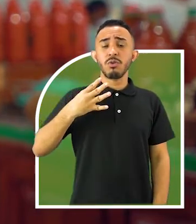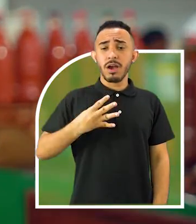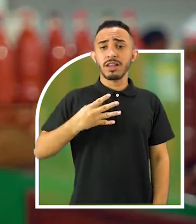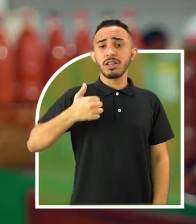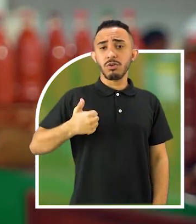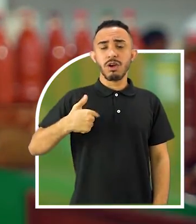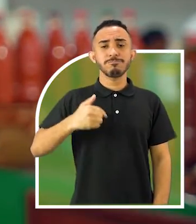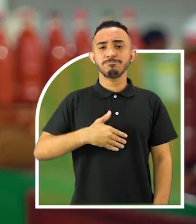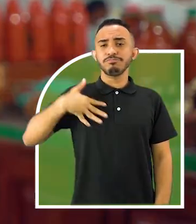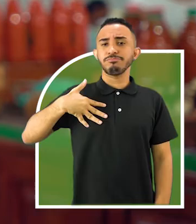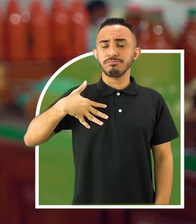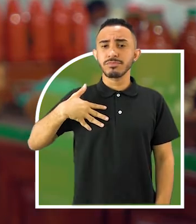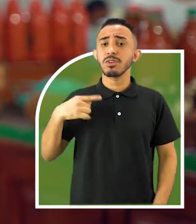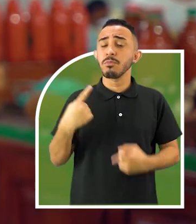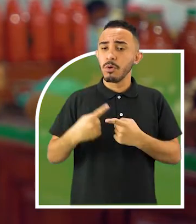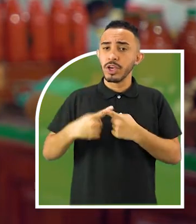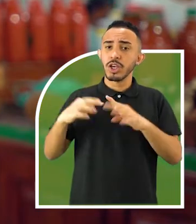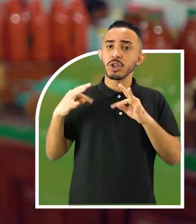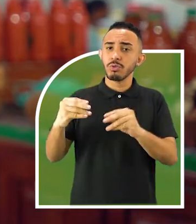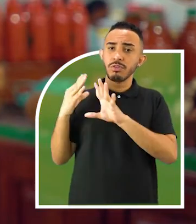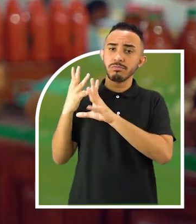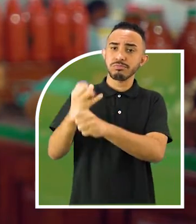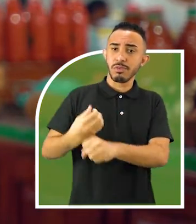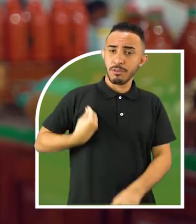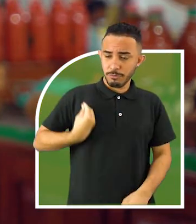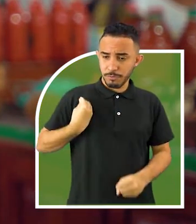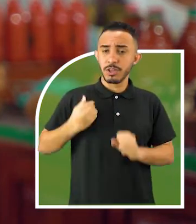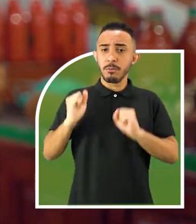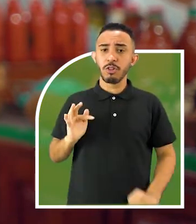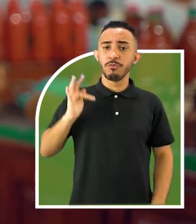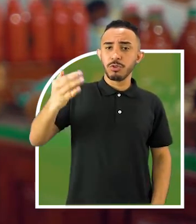sinto realizada por tudo que eu já vivi e posso viver